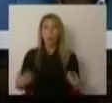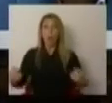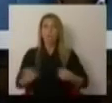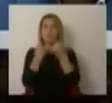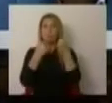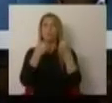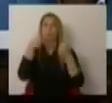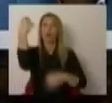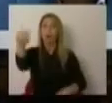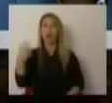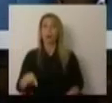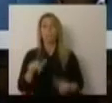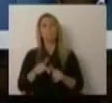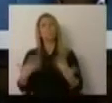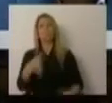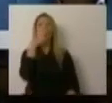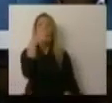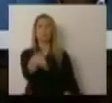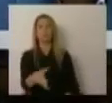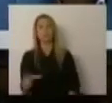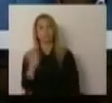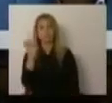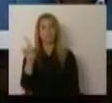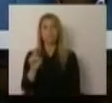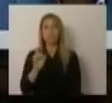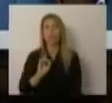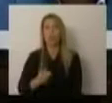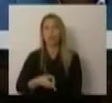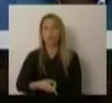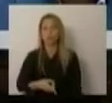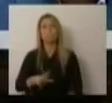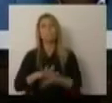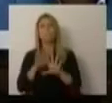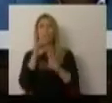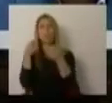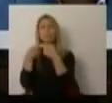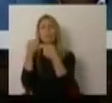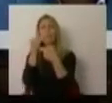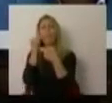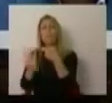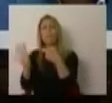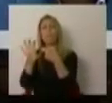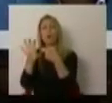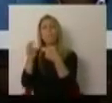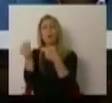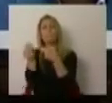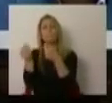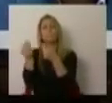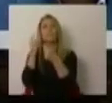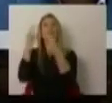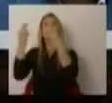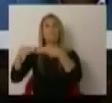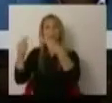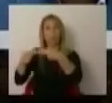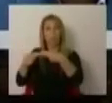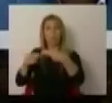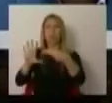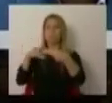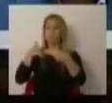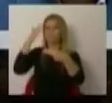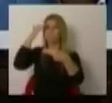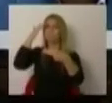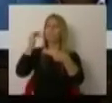desafios. E diz-se hoje que a grande questão é a tipologia da fronteira. No entanto, parece-nos que o grande problema é